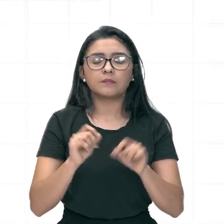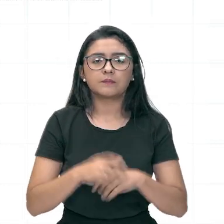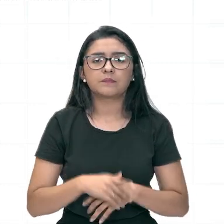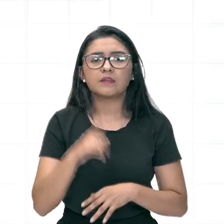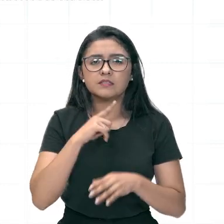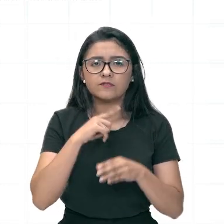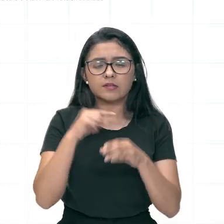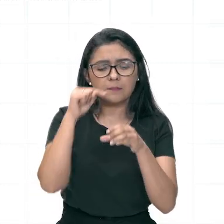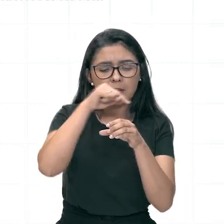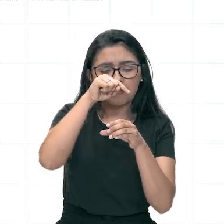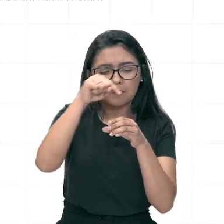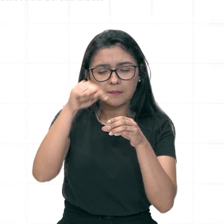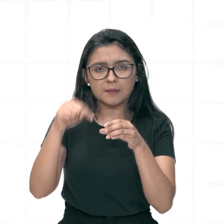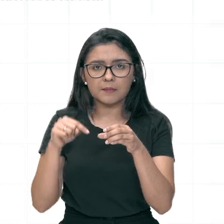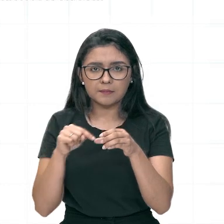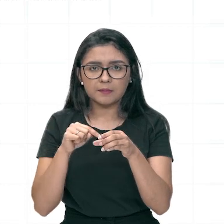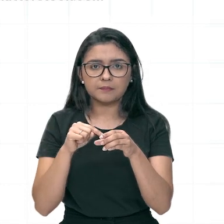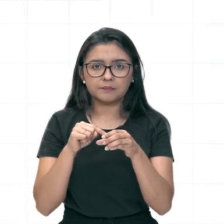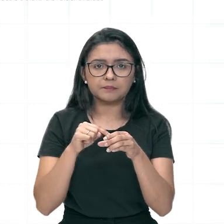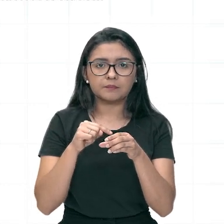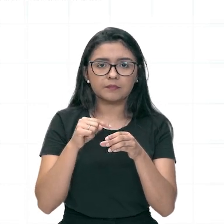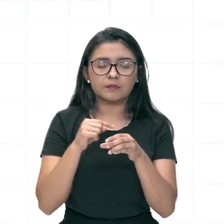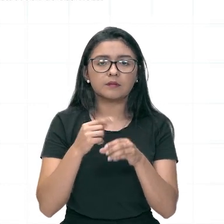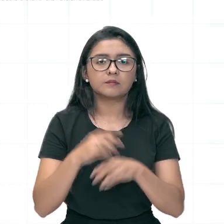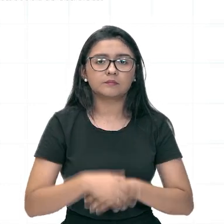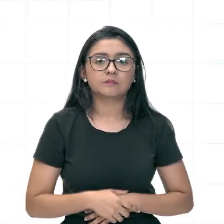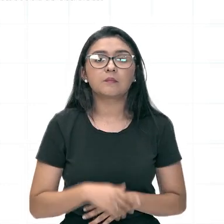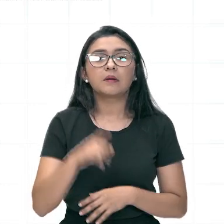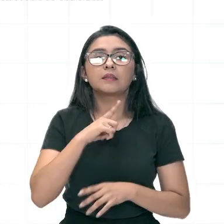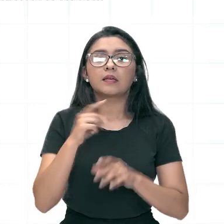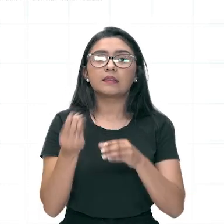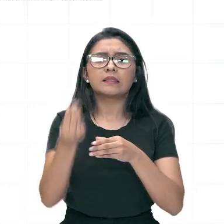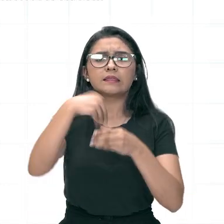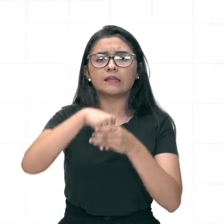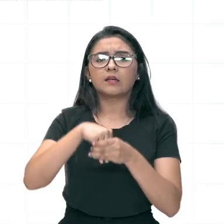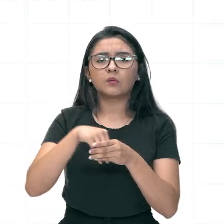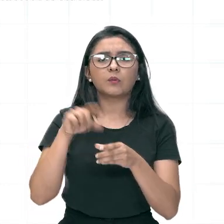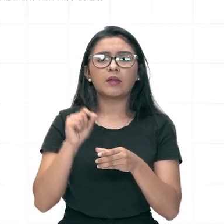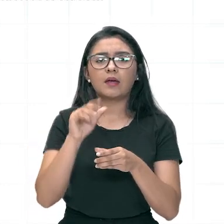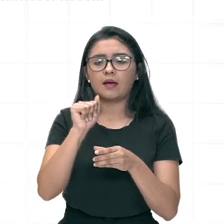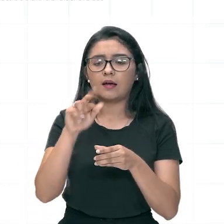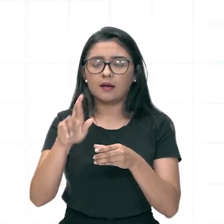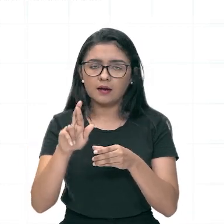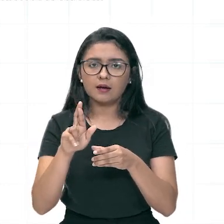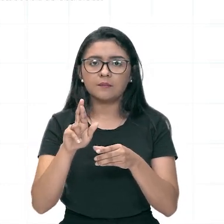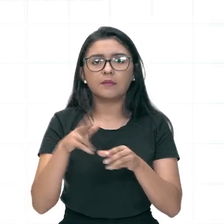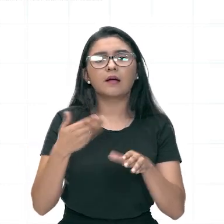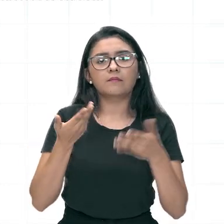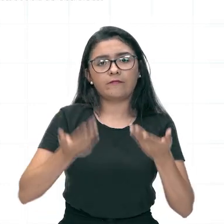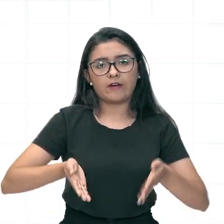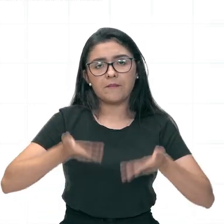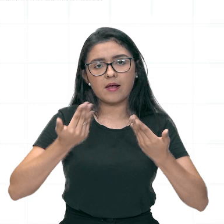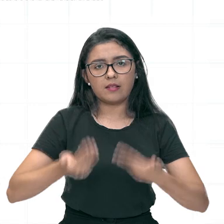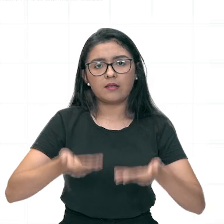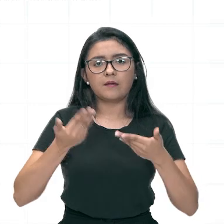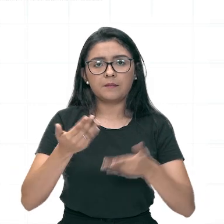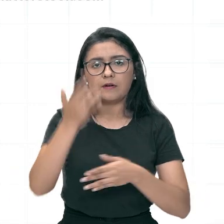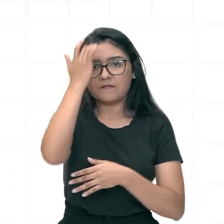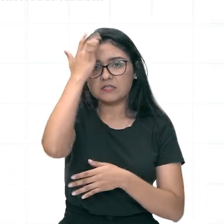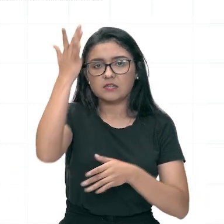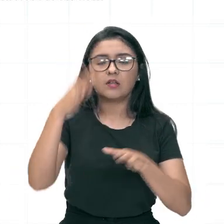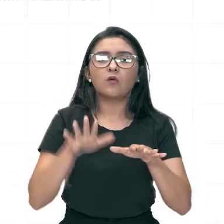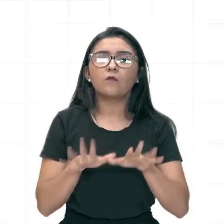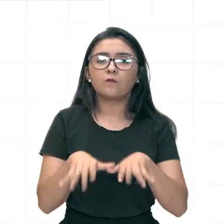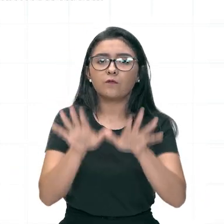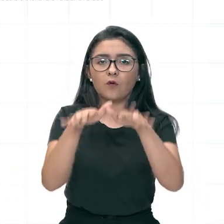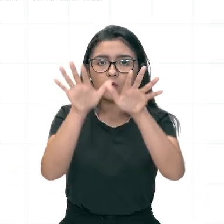como se tivessem vários furinhos, são várias cavidades, justamente para elas ficarem preenchidas de ar e ficar mais leve, né? Tudo isso para